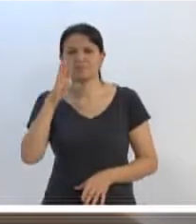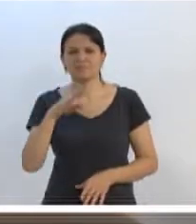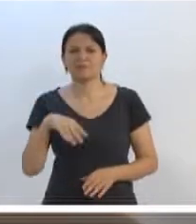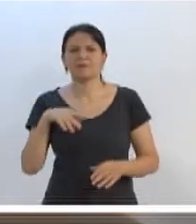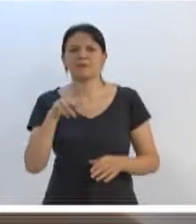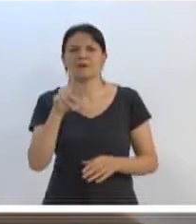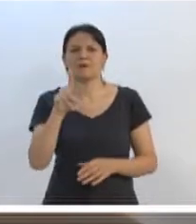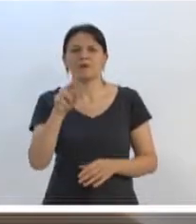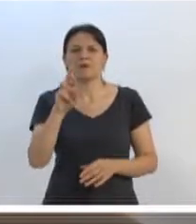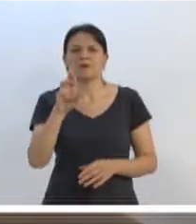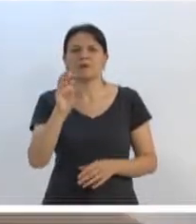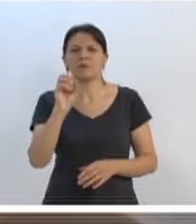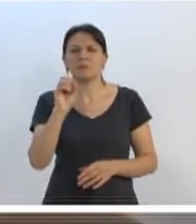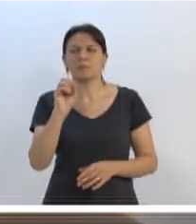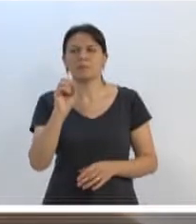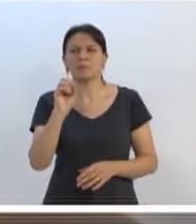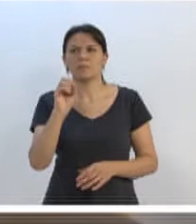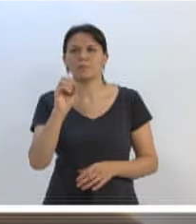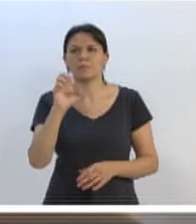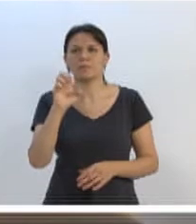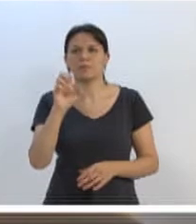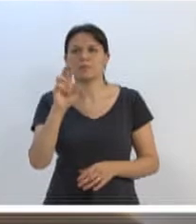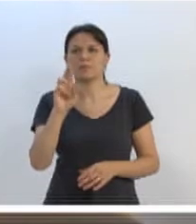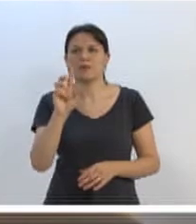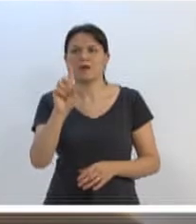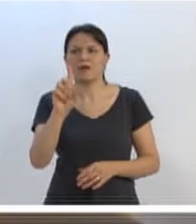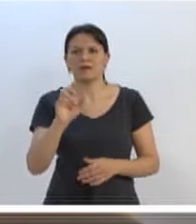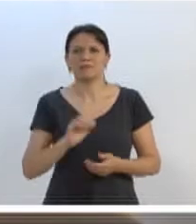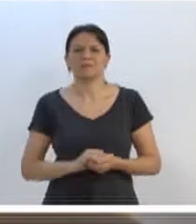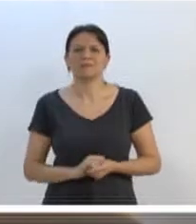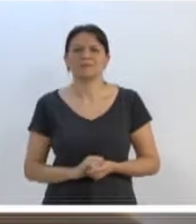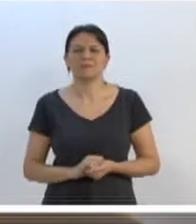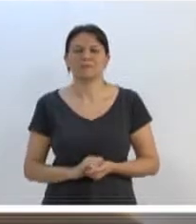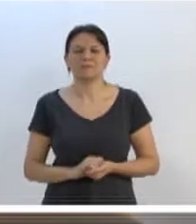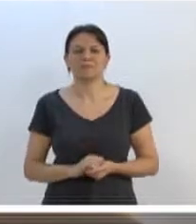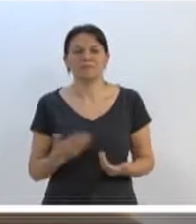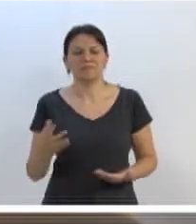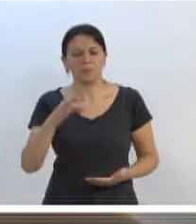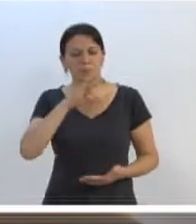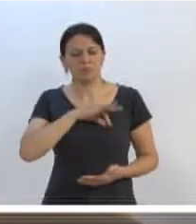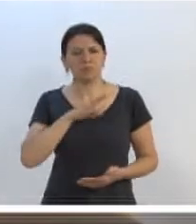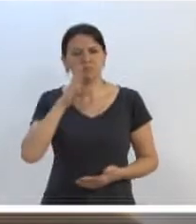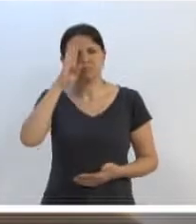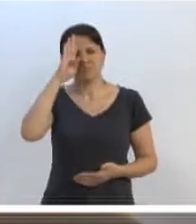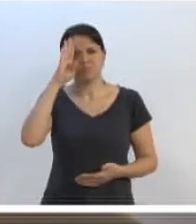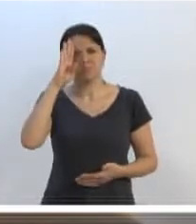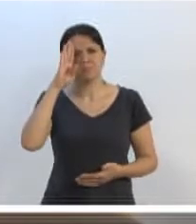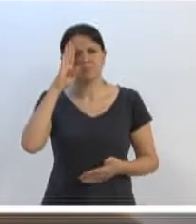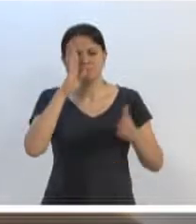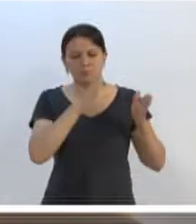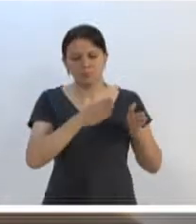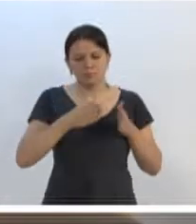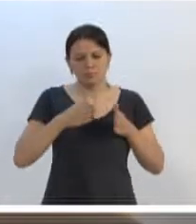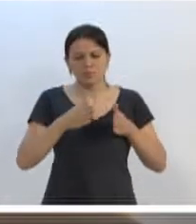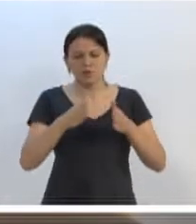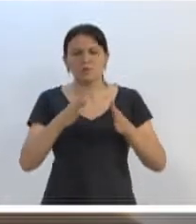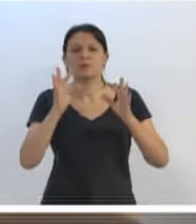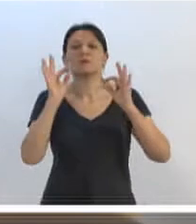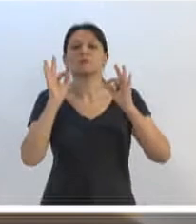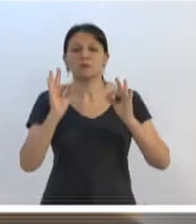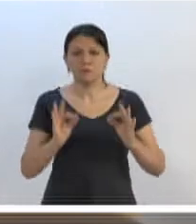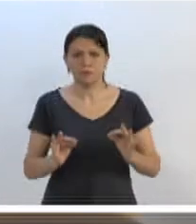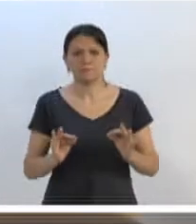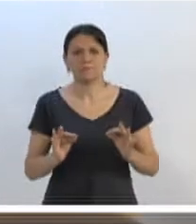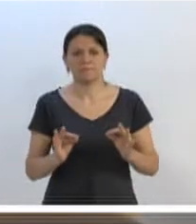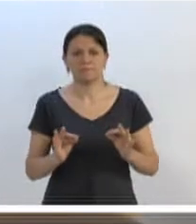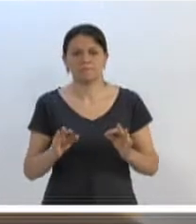PROER, onde também nossa Polícia Militar está trazendo as crianças para o lado do caminho certo, não